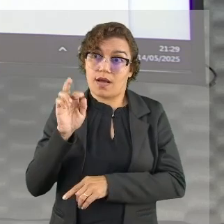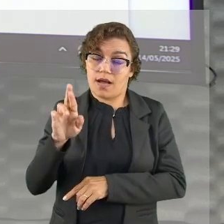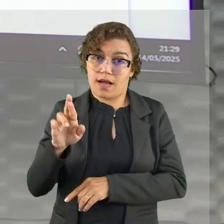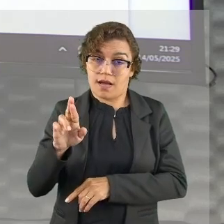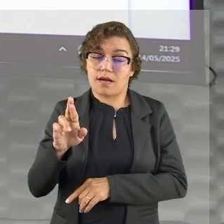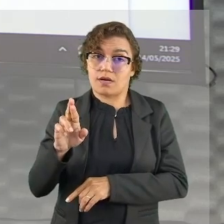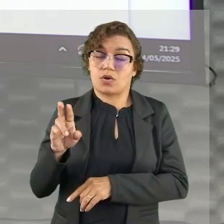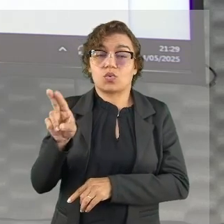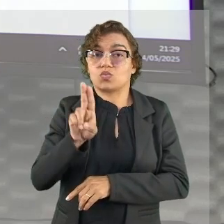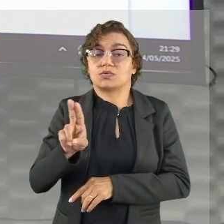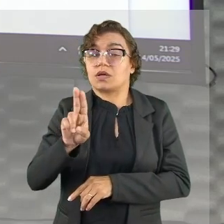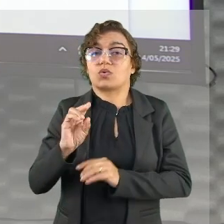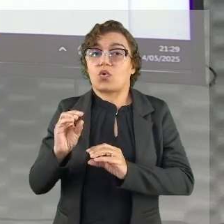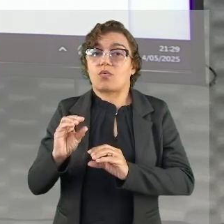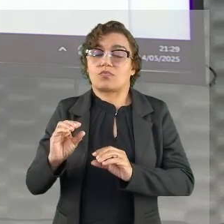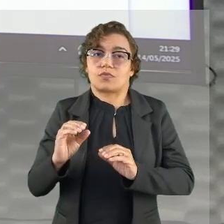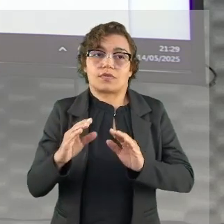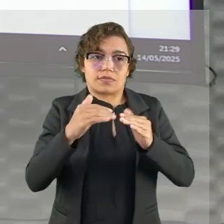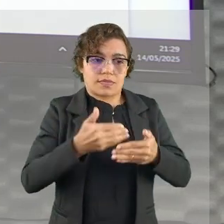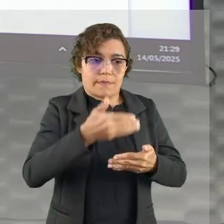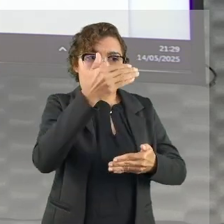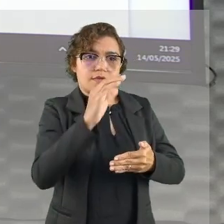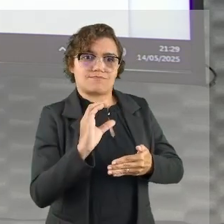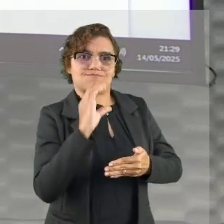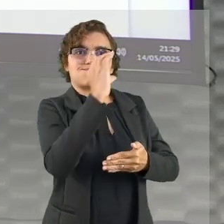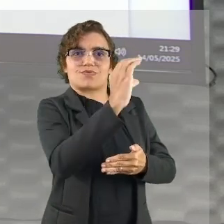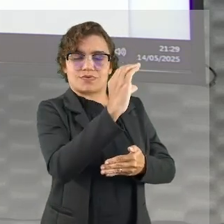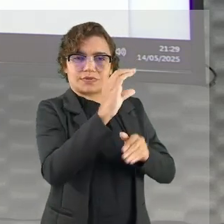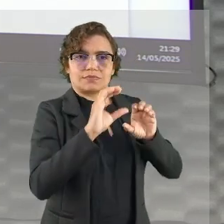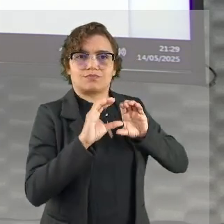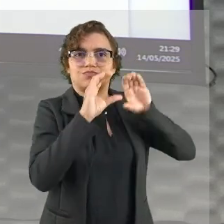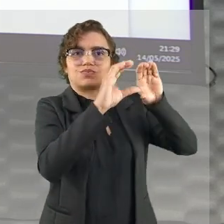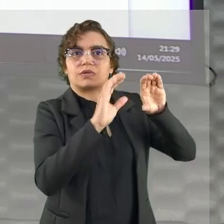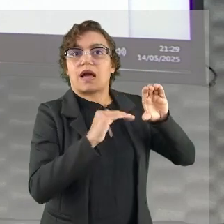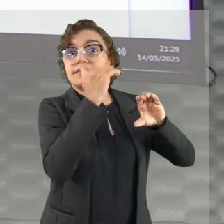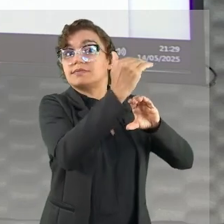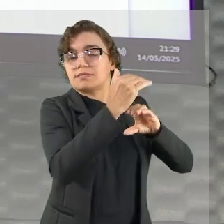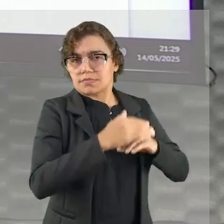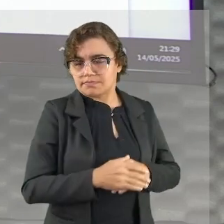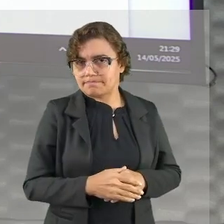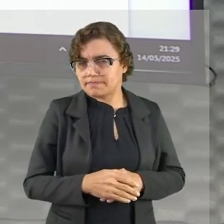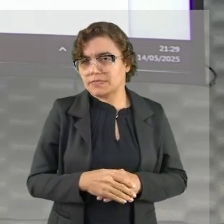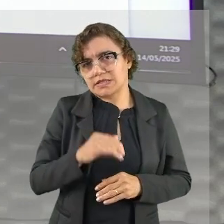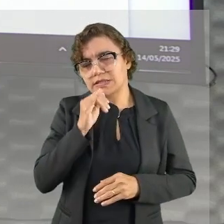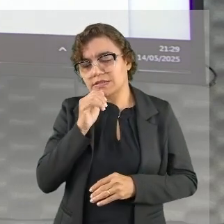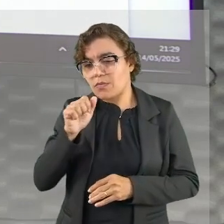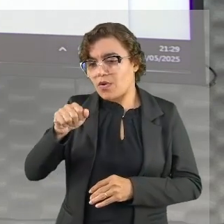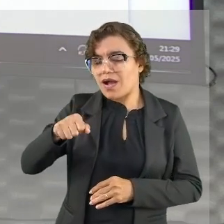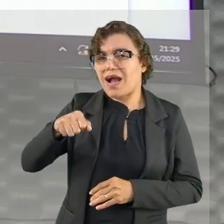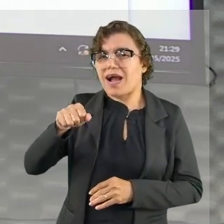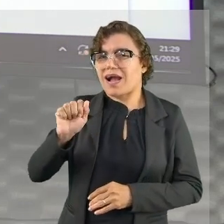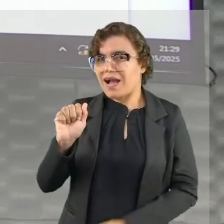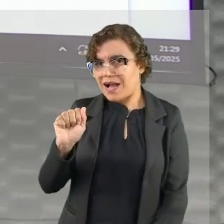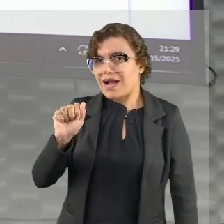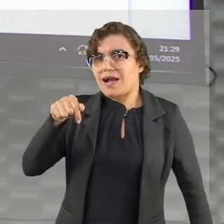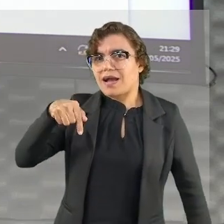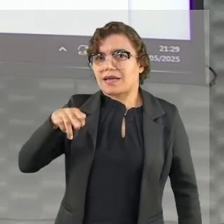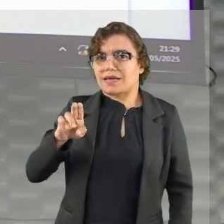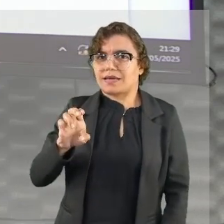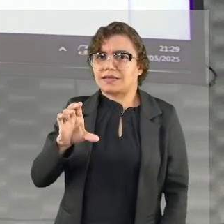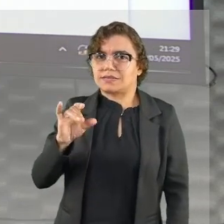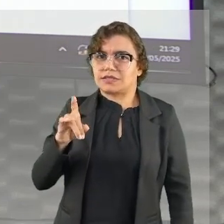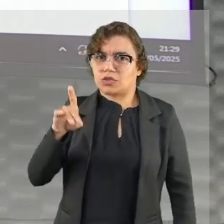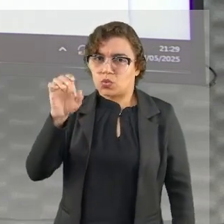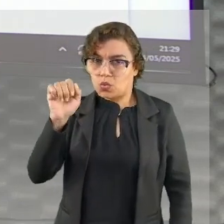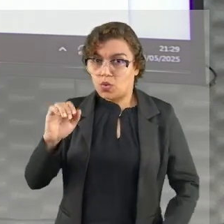na parte superior. Enquanto que os aquecedores, que a gente não tem aqui em São Luís, não precisamos de aquecedores, são colocados na